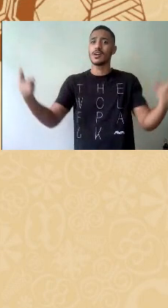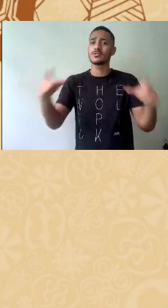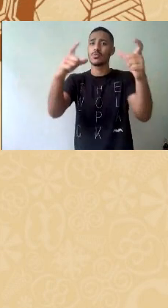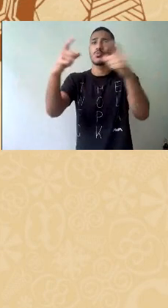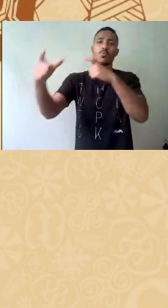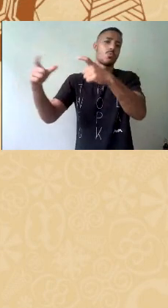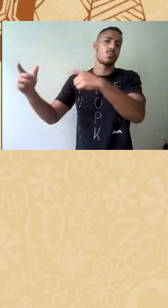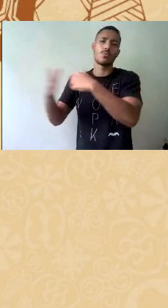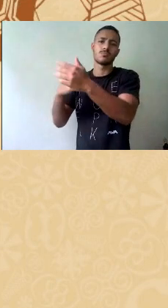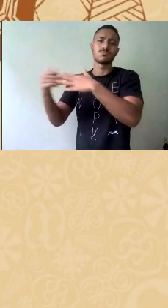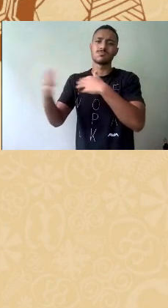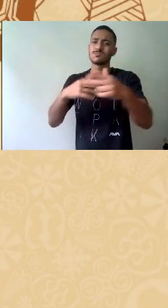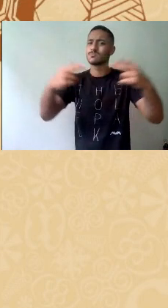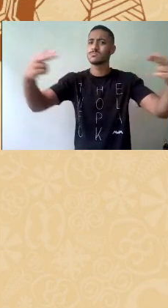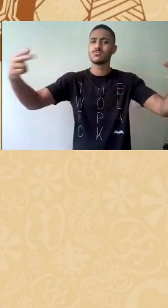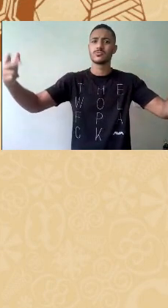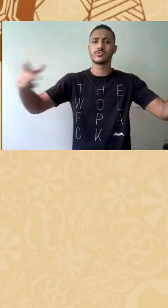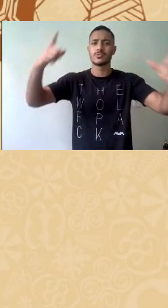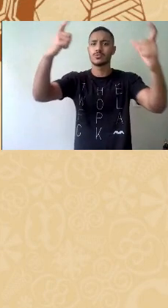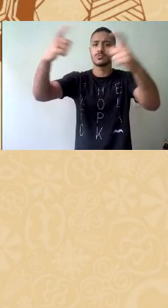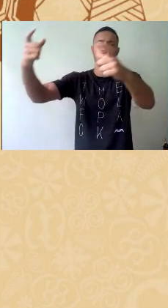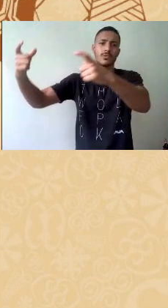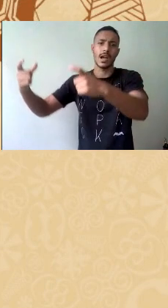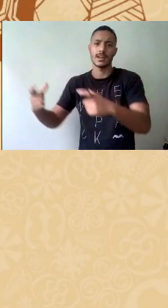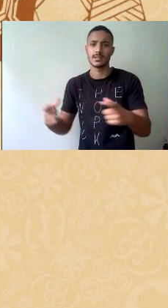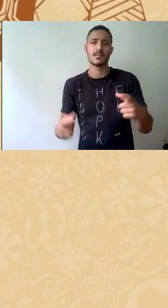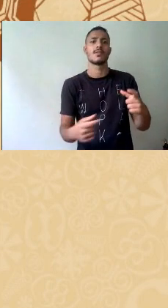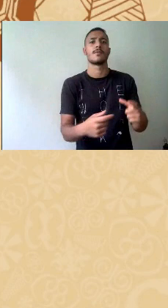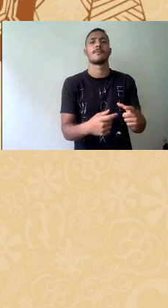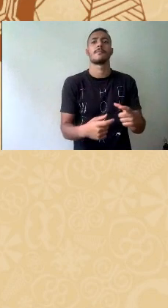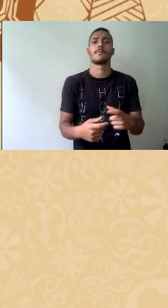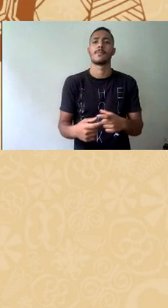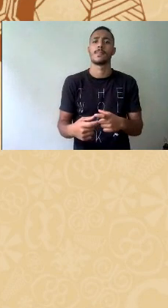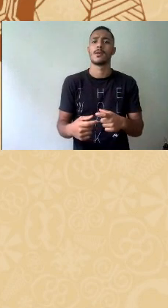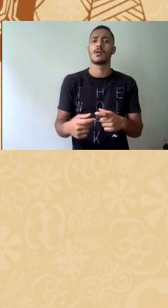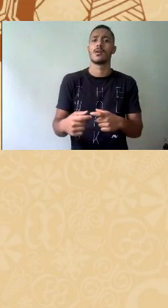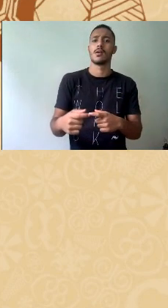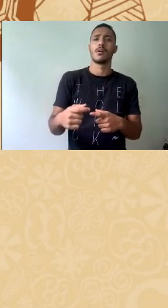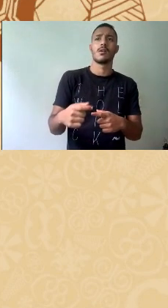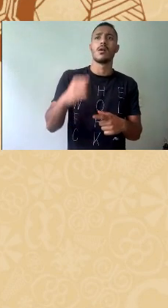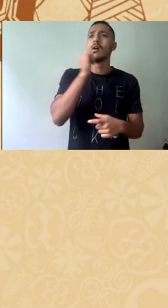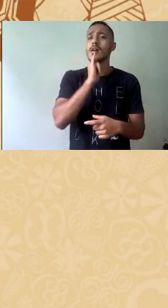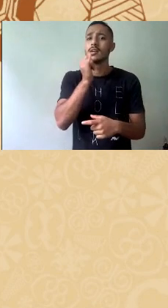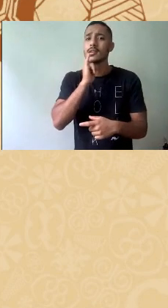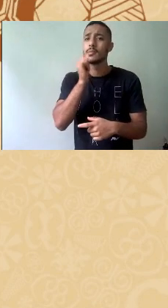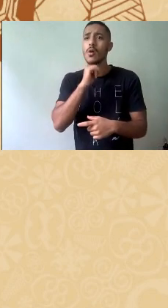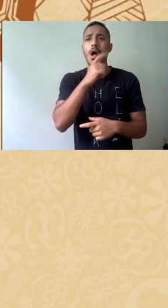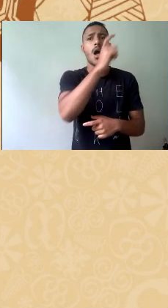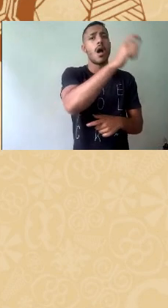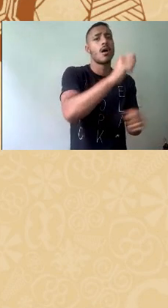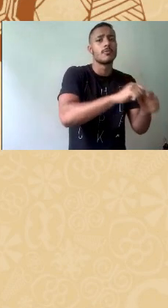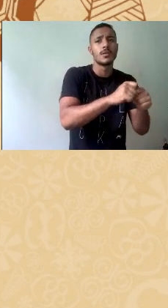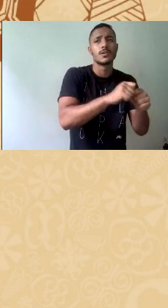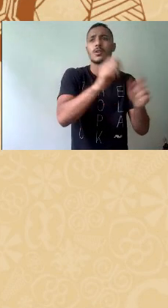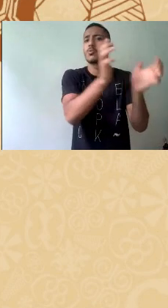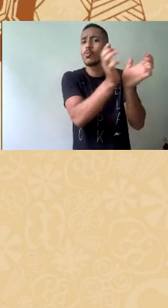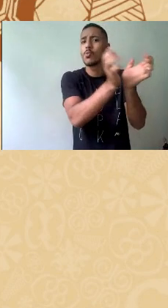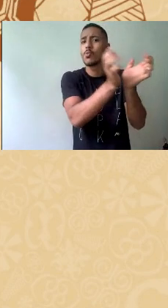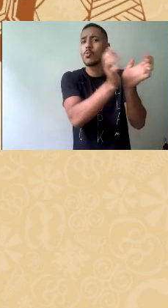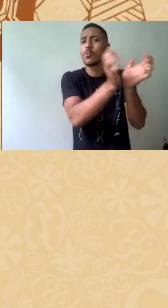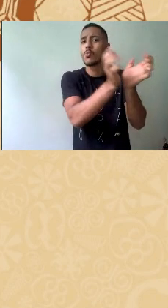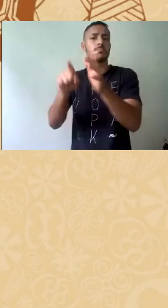a partir do conceito de instituição. Então, lá assim, o fulano reivindicou aqui, vamos dar um grupo ali, eles discutem ali, e